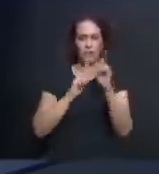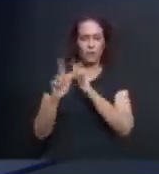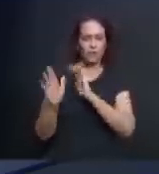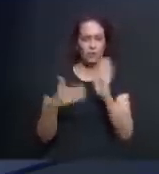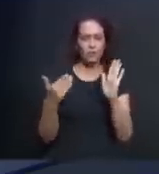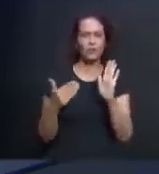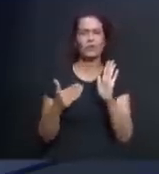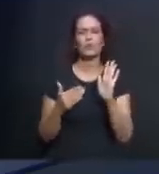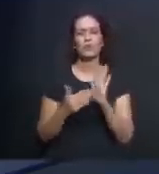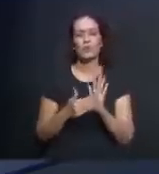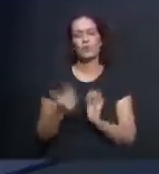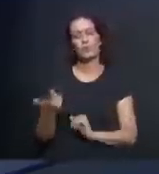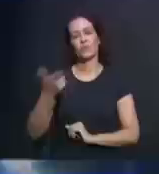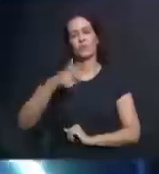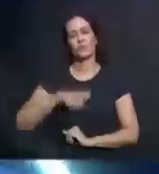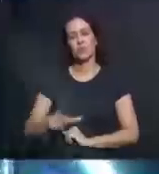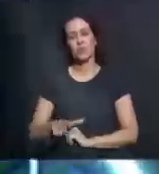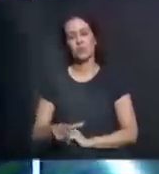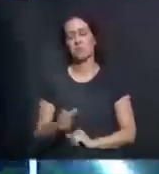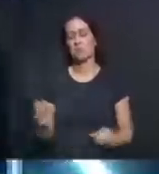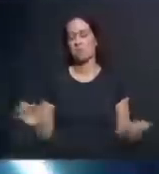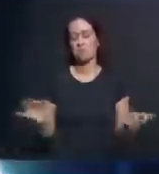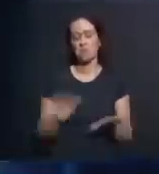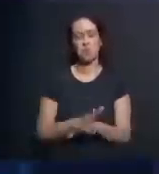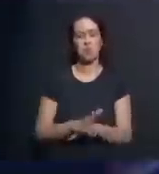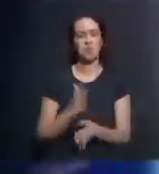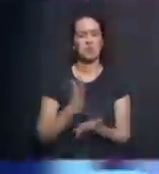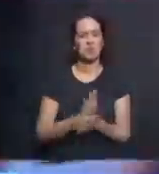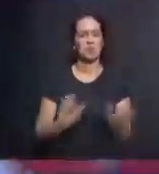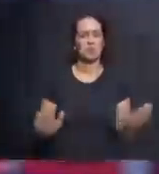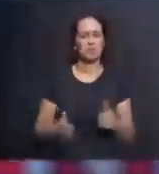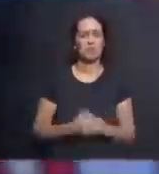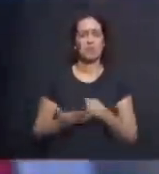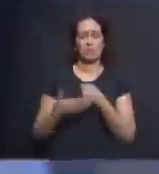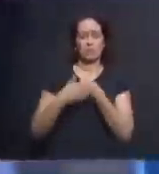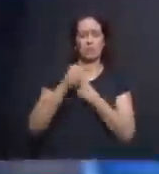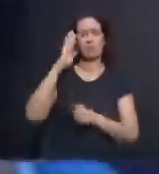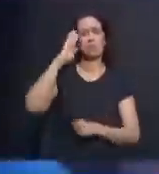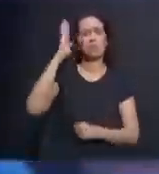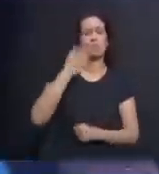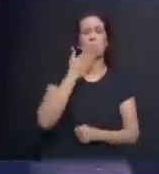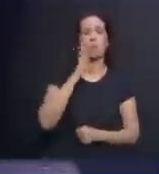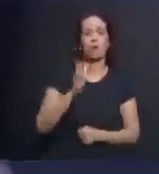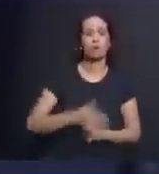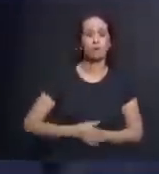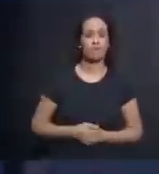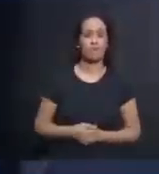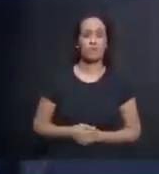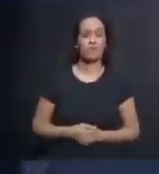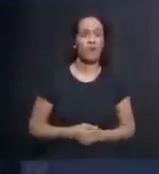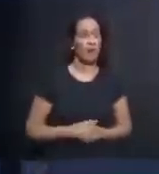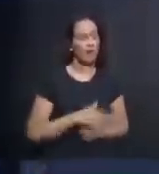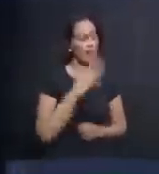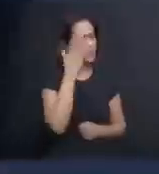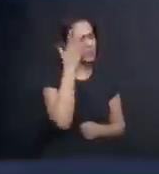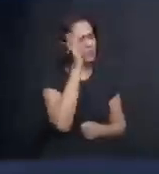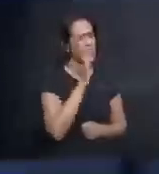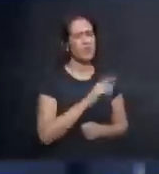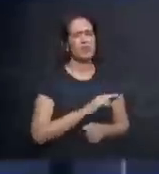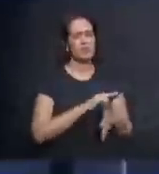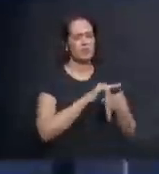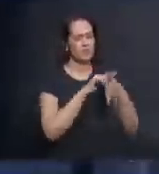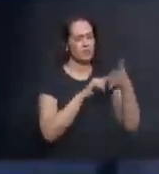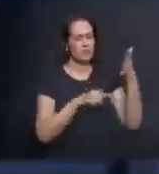uma vez e aí encerrou. Qual é o seu chamado principal? Ai, eu não sei, dentro dessas 17,